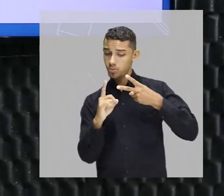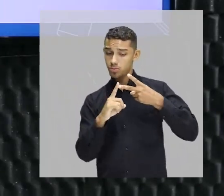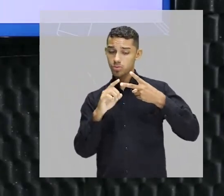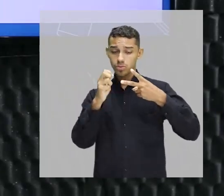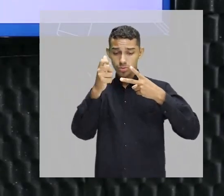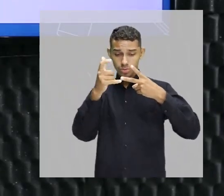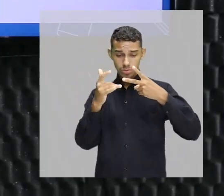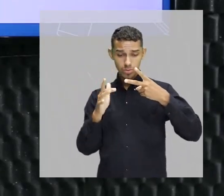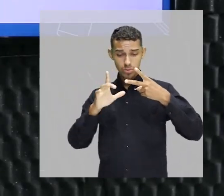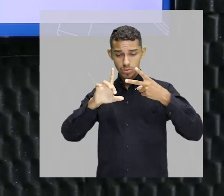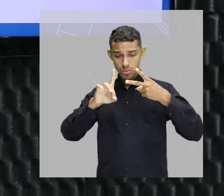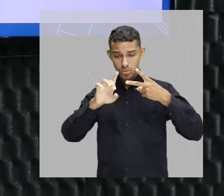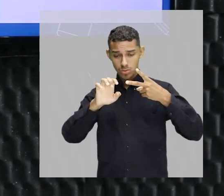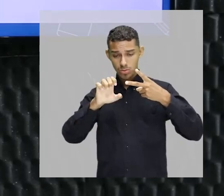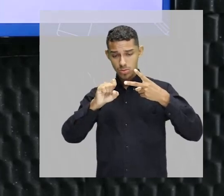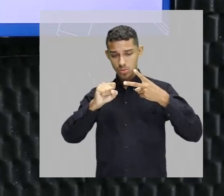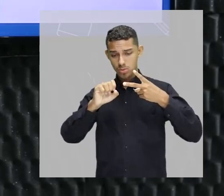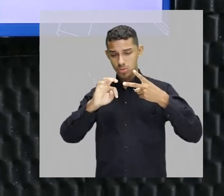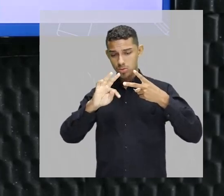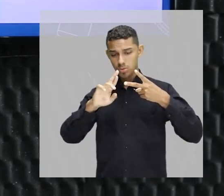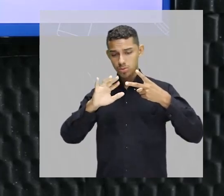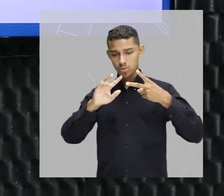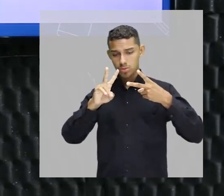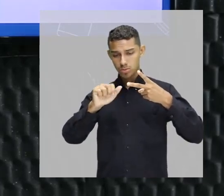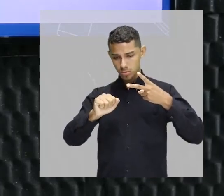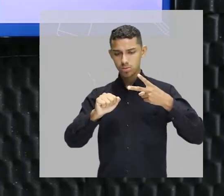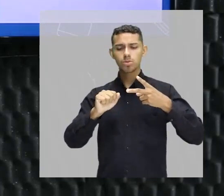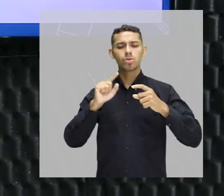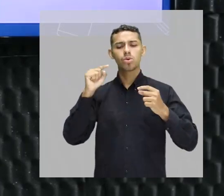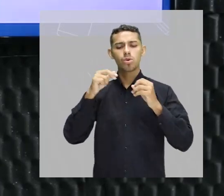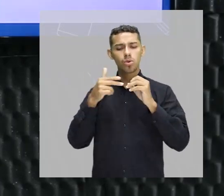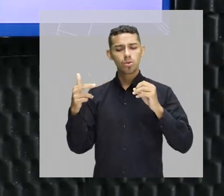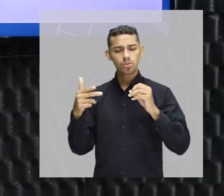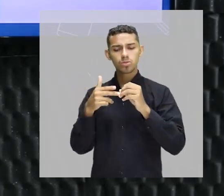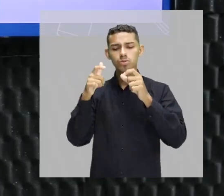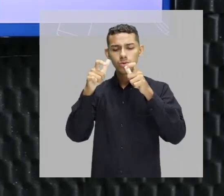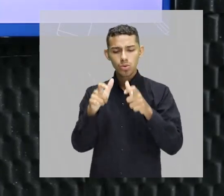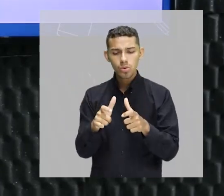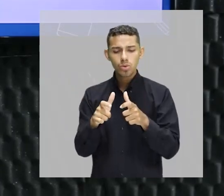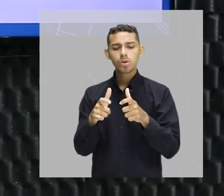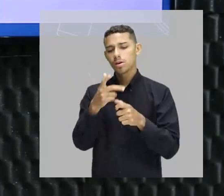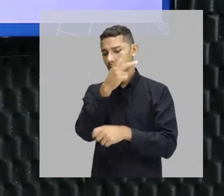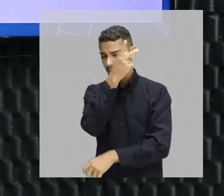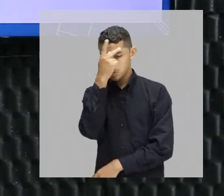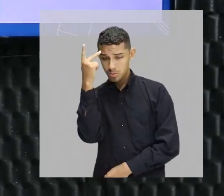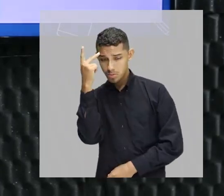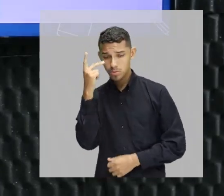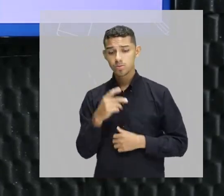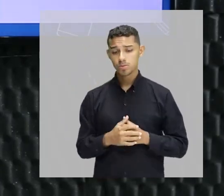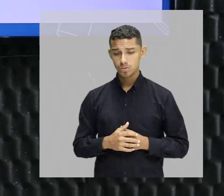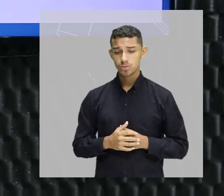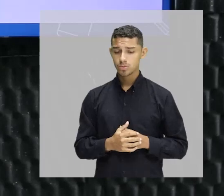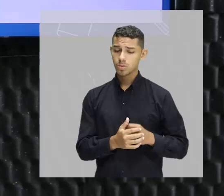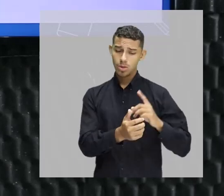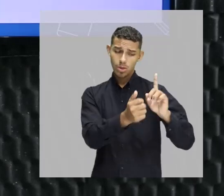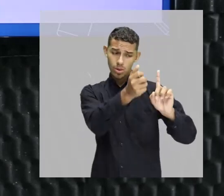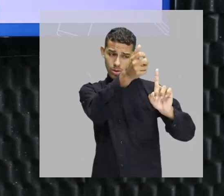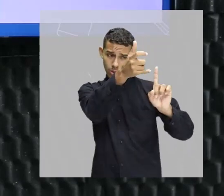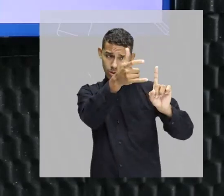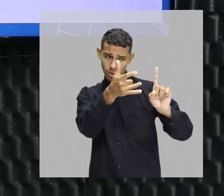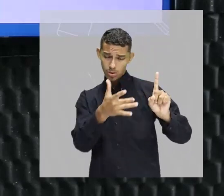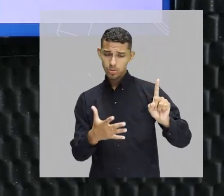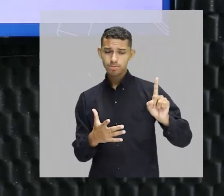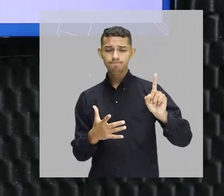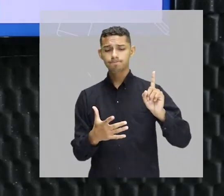é um texto que descreve objetos, lugares e pessoas. Na verdade, o descritivo geralmente ele